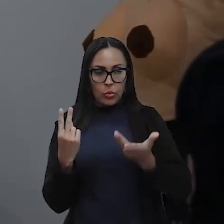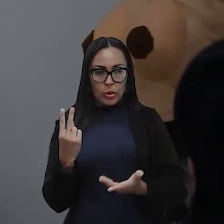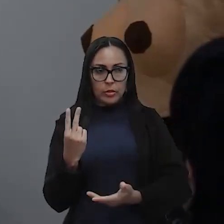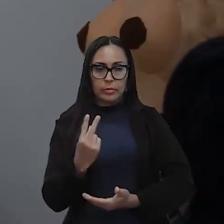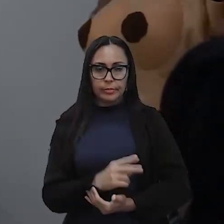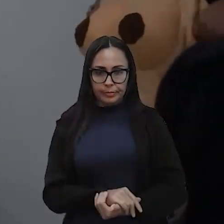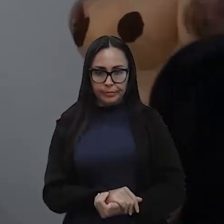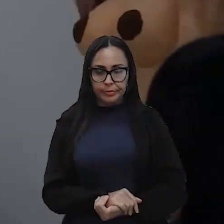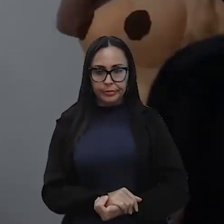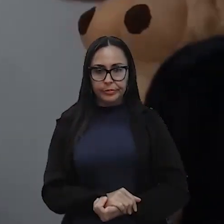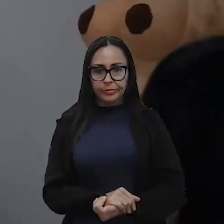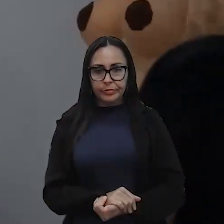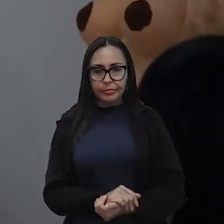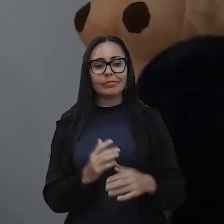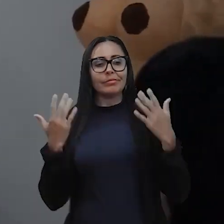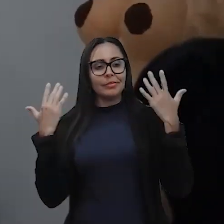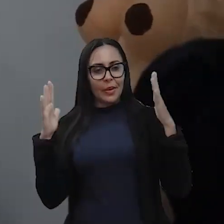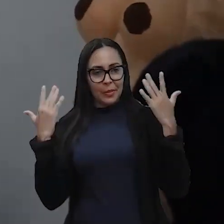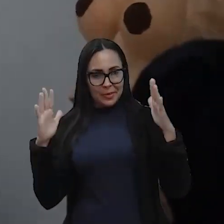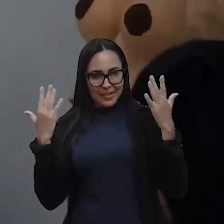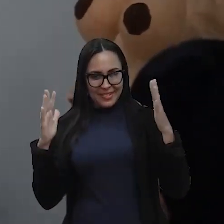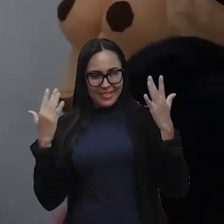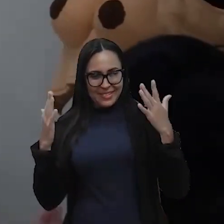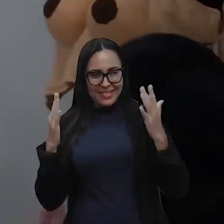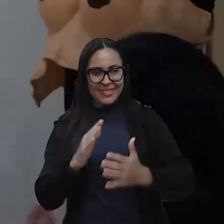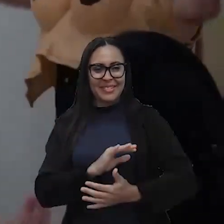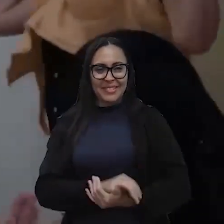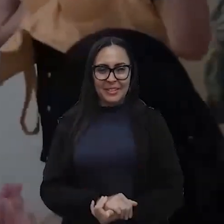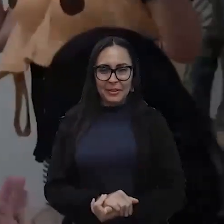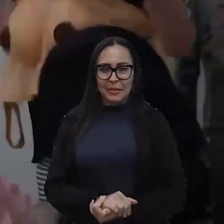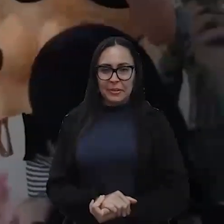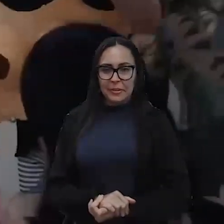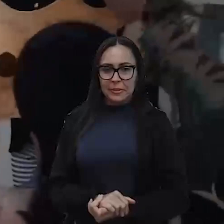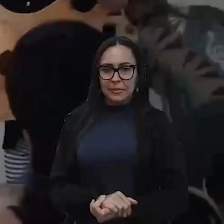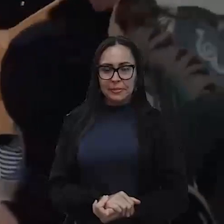Palmas para elas, que foram muito incríveis.